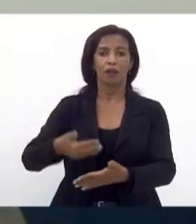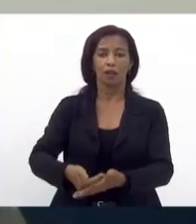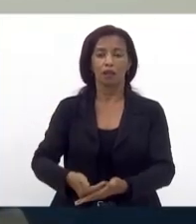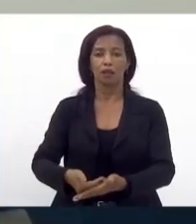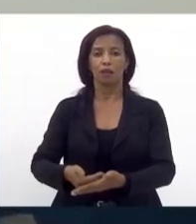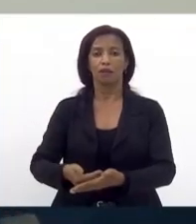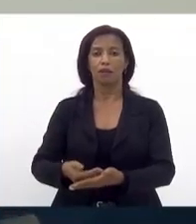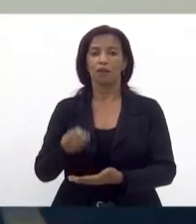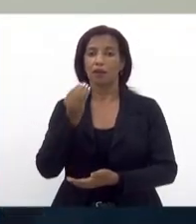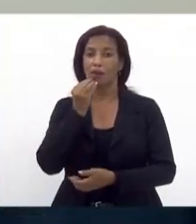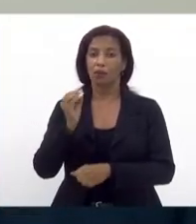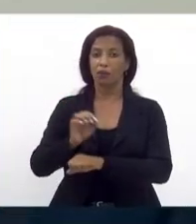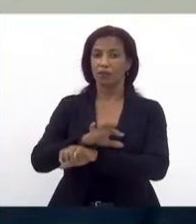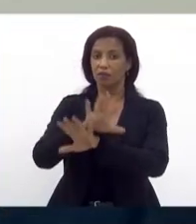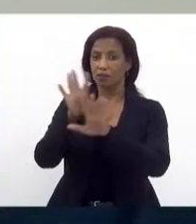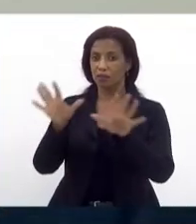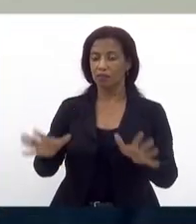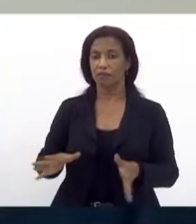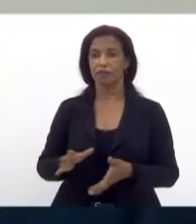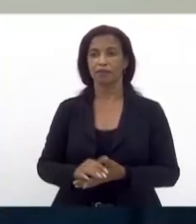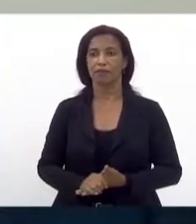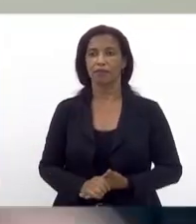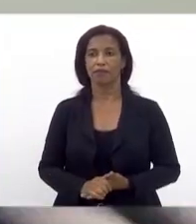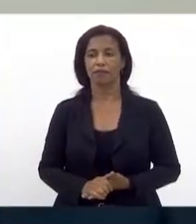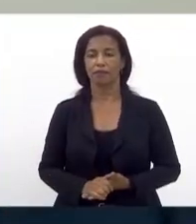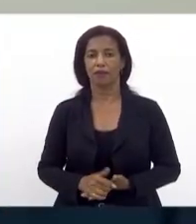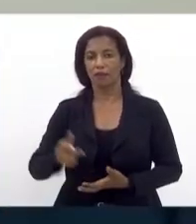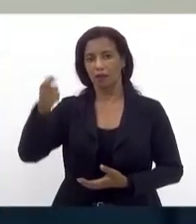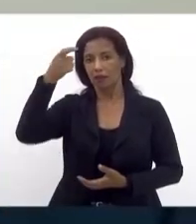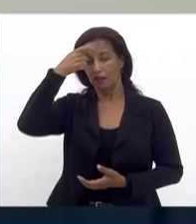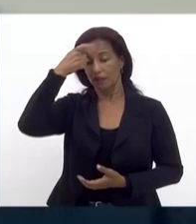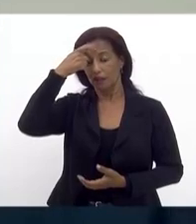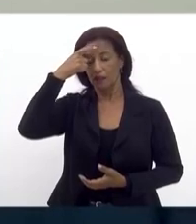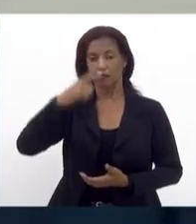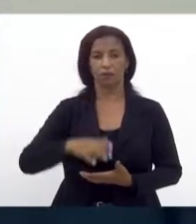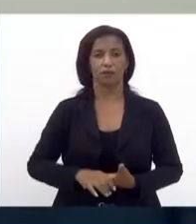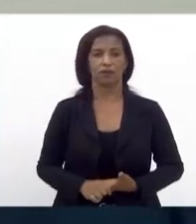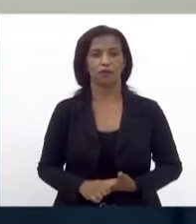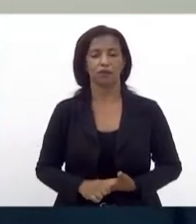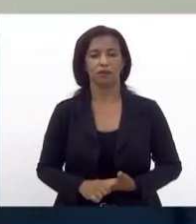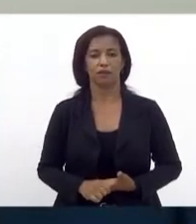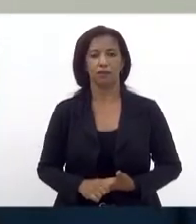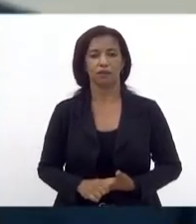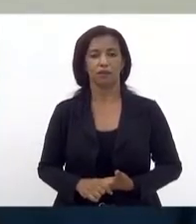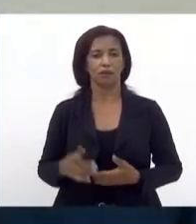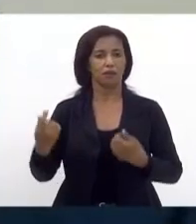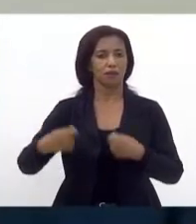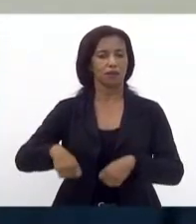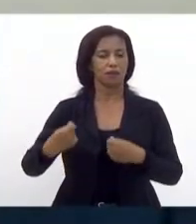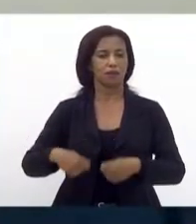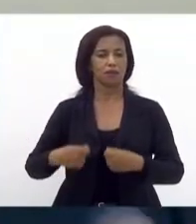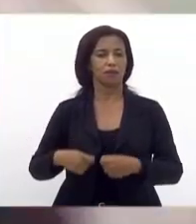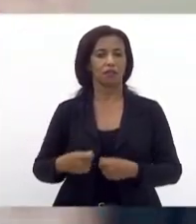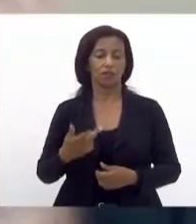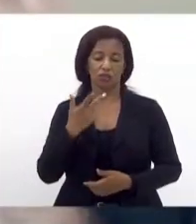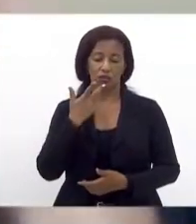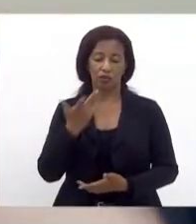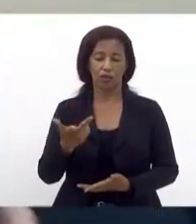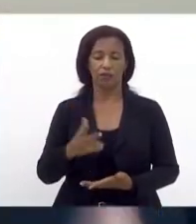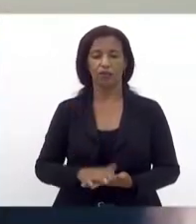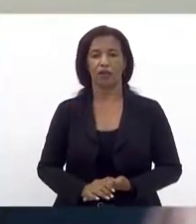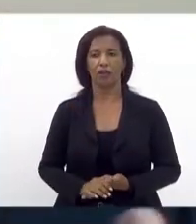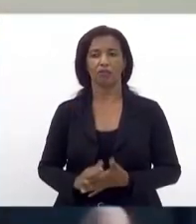uma transparência, né, racional dessa necessidade. É isso que eu queria